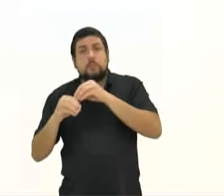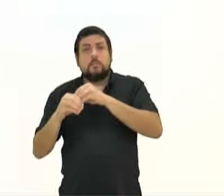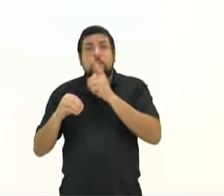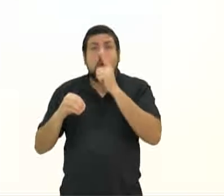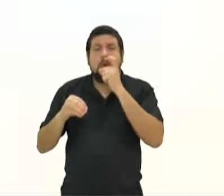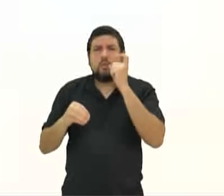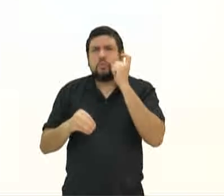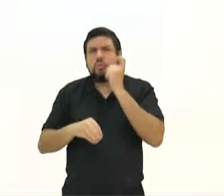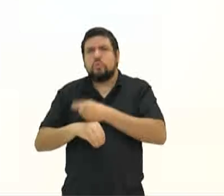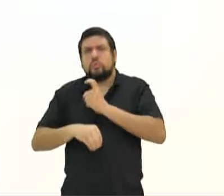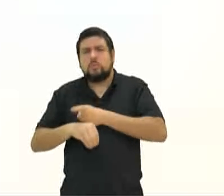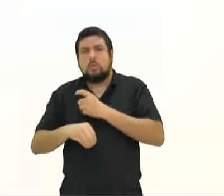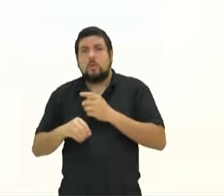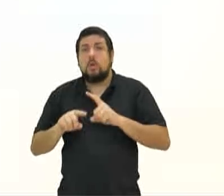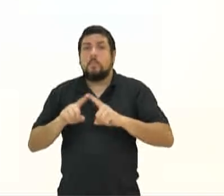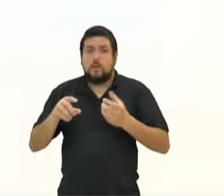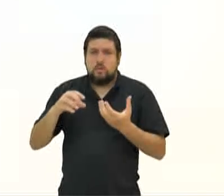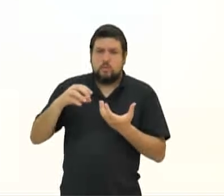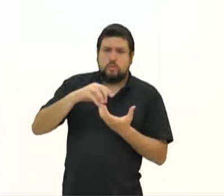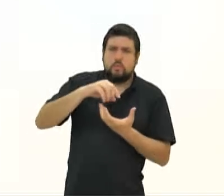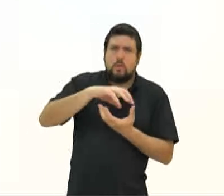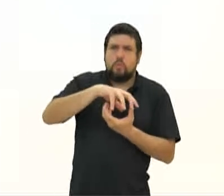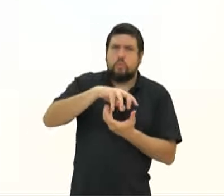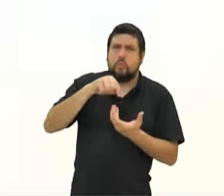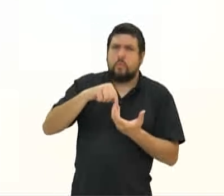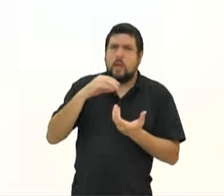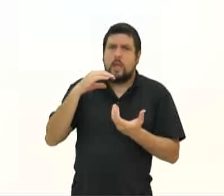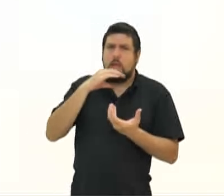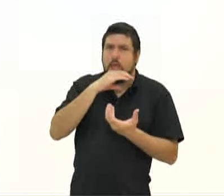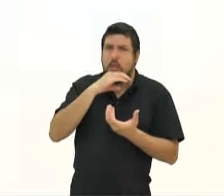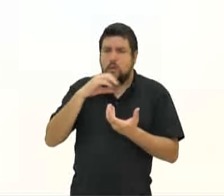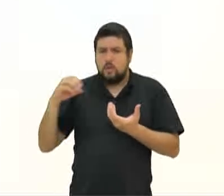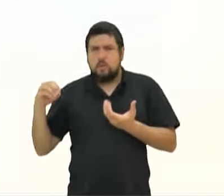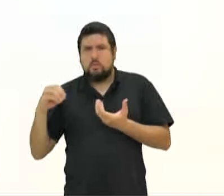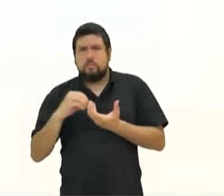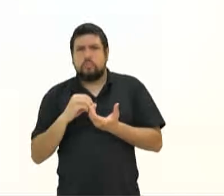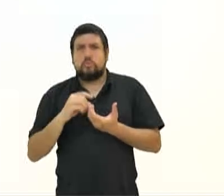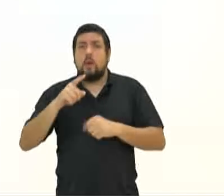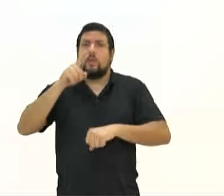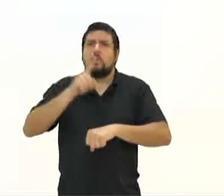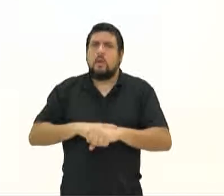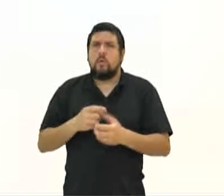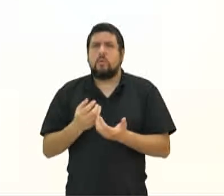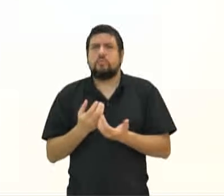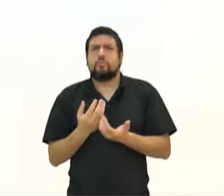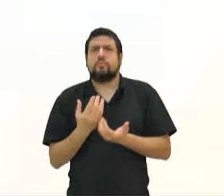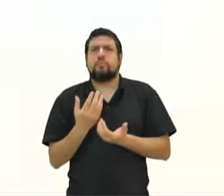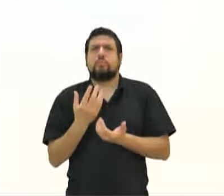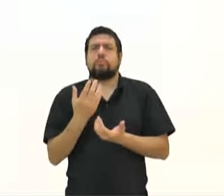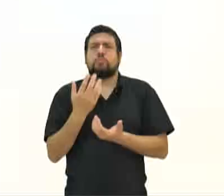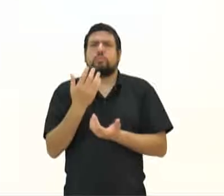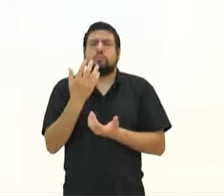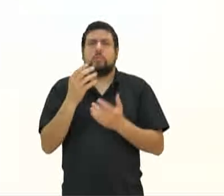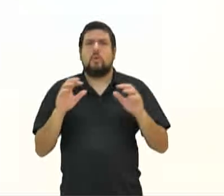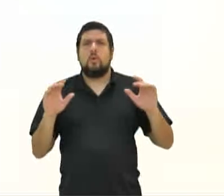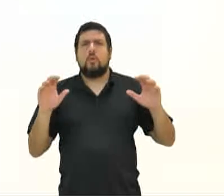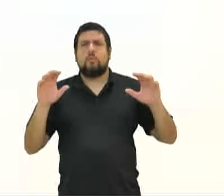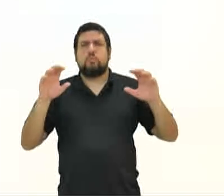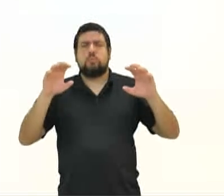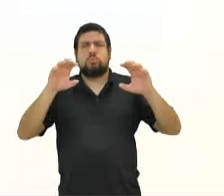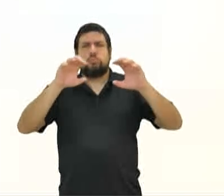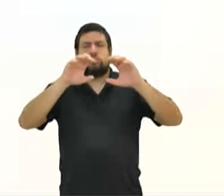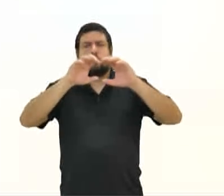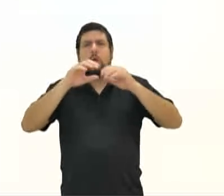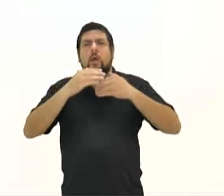celestes evaporavam rapidamente. E somente após muito tempo, a água começou a se acumular em crateras que a Terra